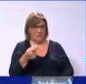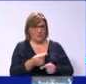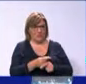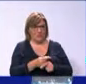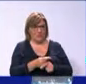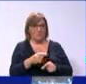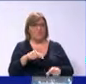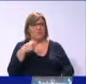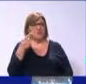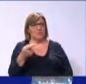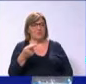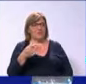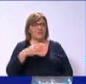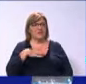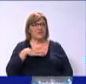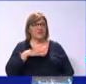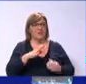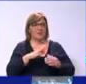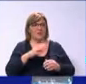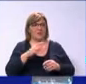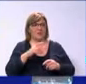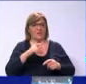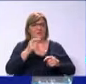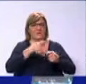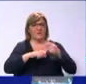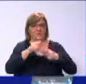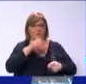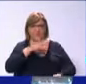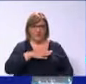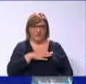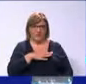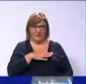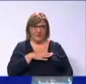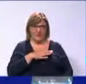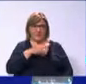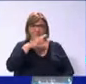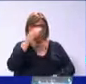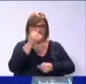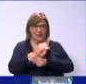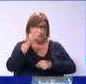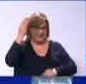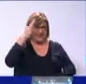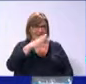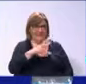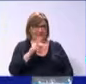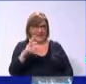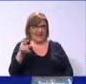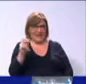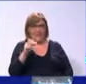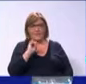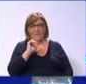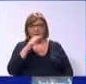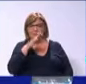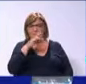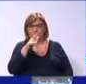mas depois já estava comprometido estava vendido ao benfica foi negado pelo santa clara não não essas